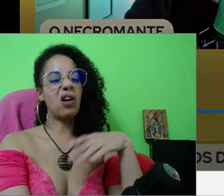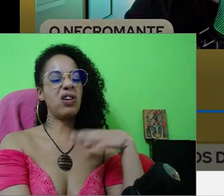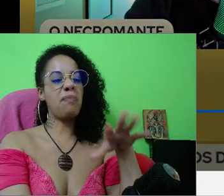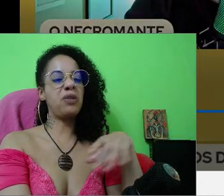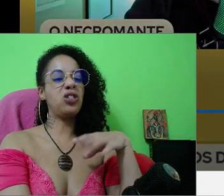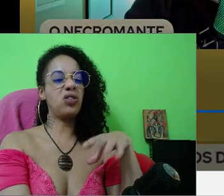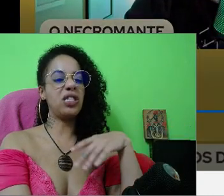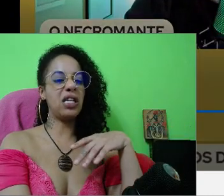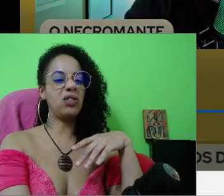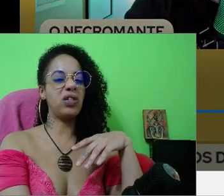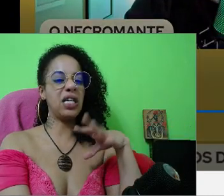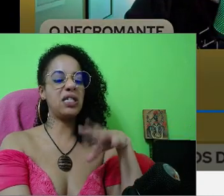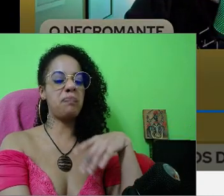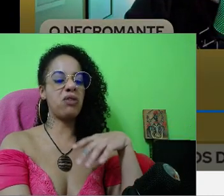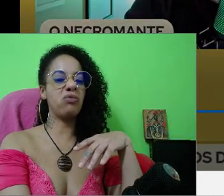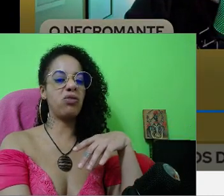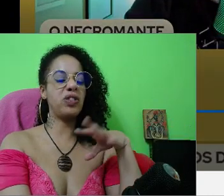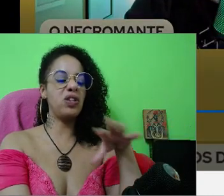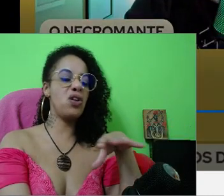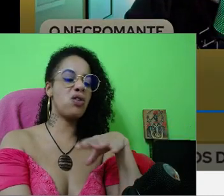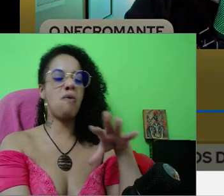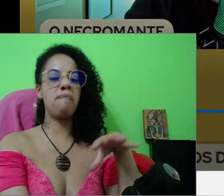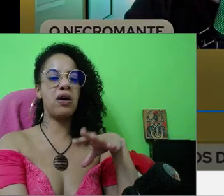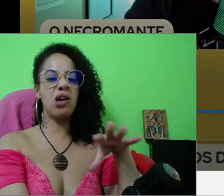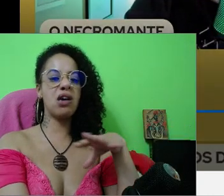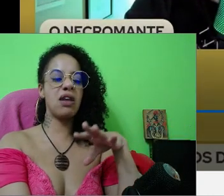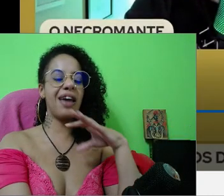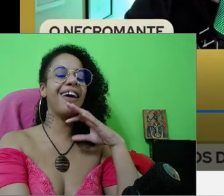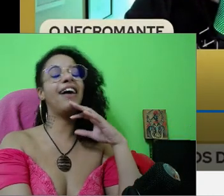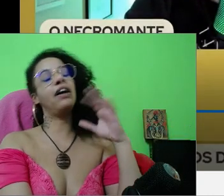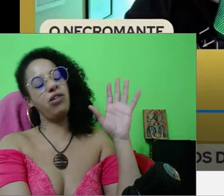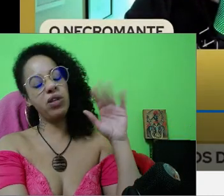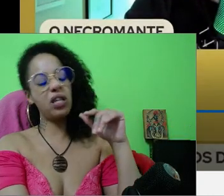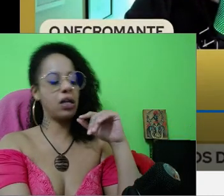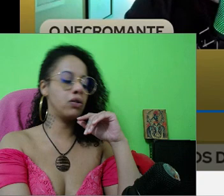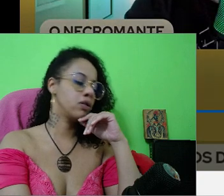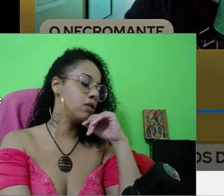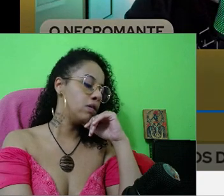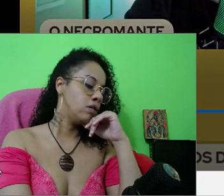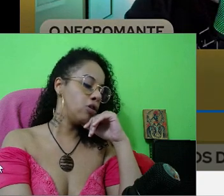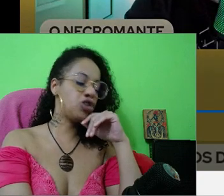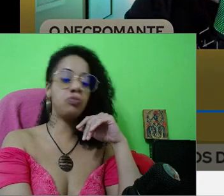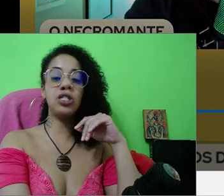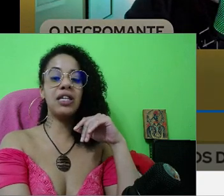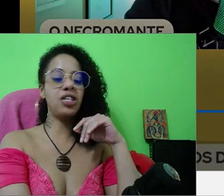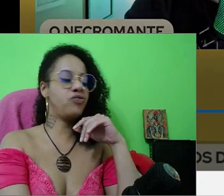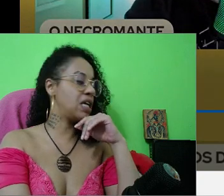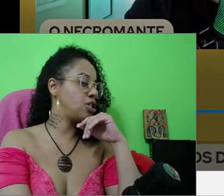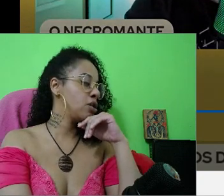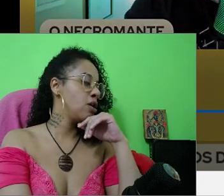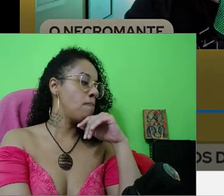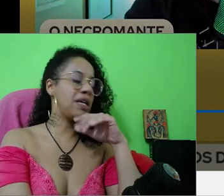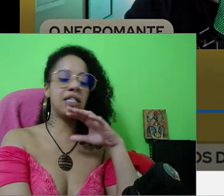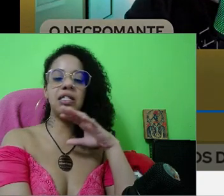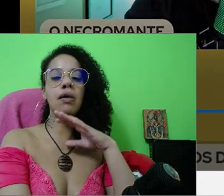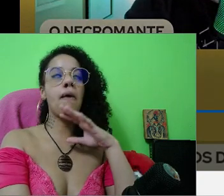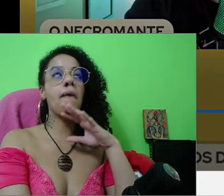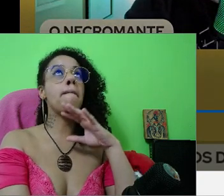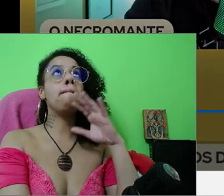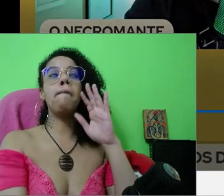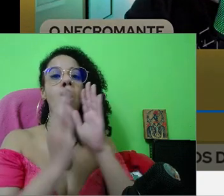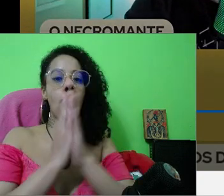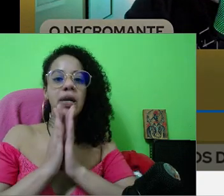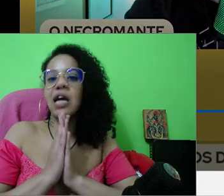só quando é para distorcer as coisas aí você pega um coisinha acompanha né Eu entendo eu sou muito seletividade mas